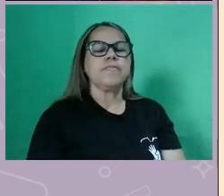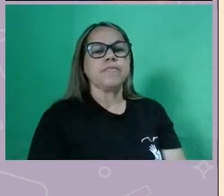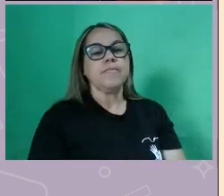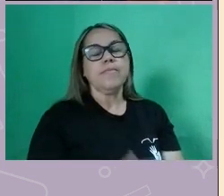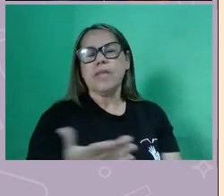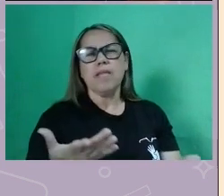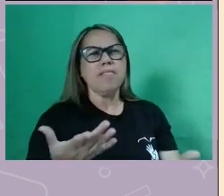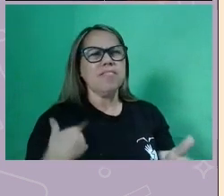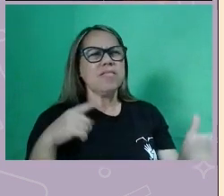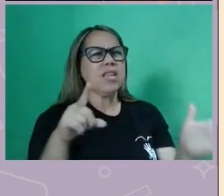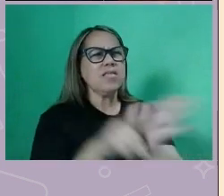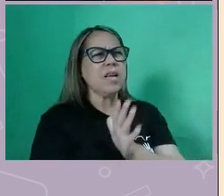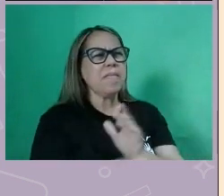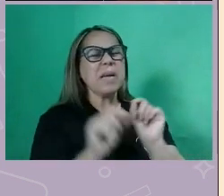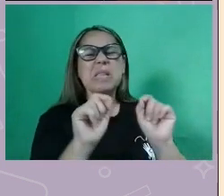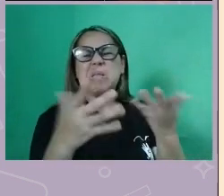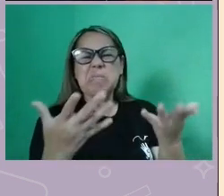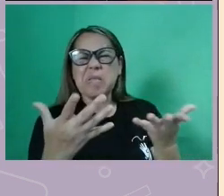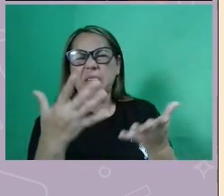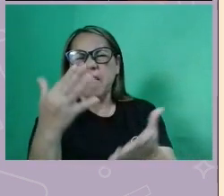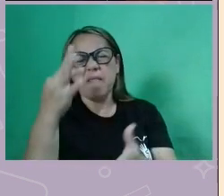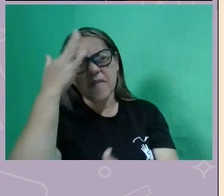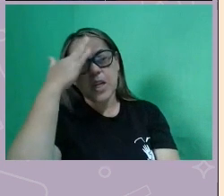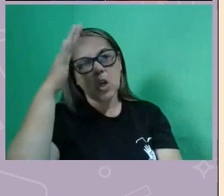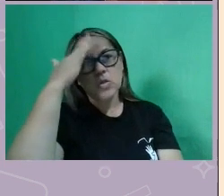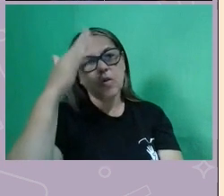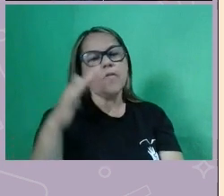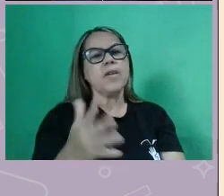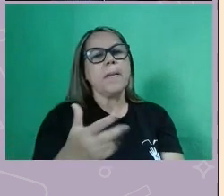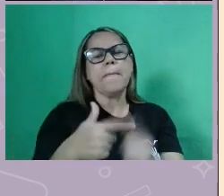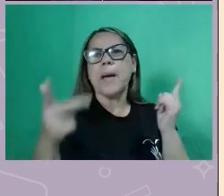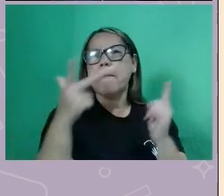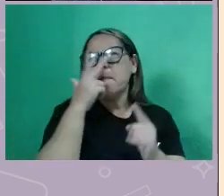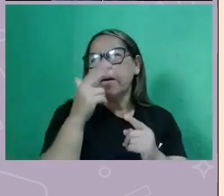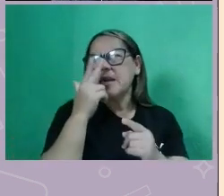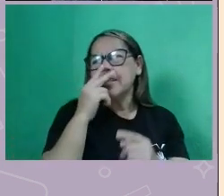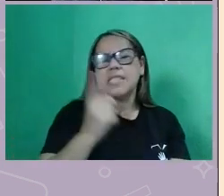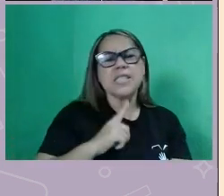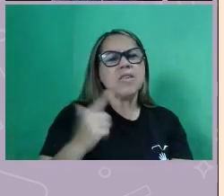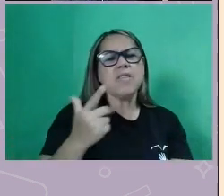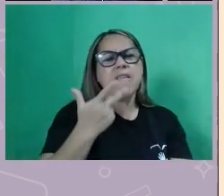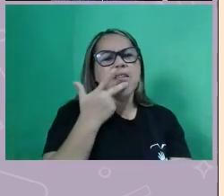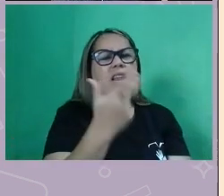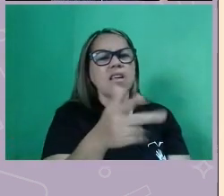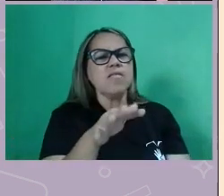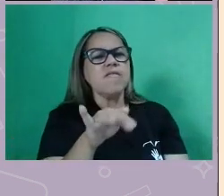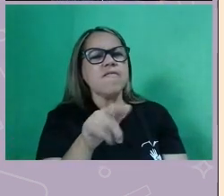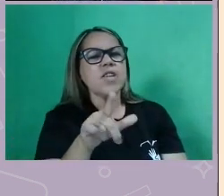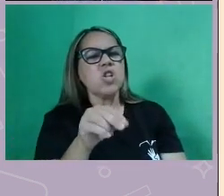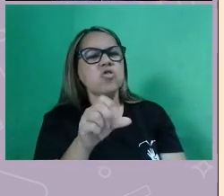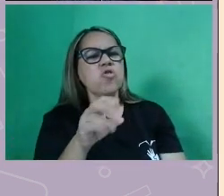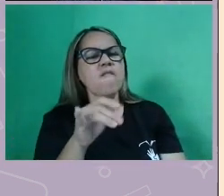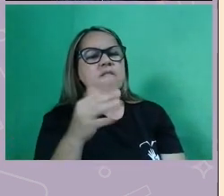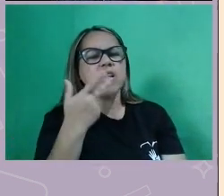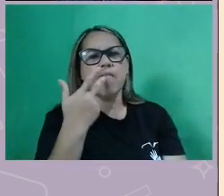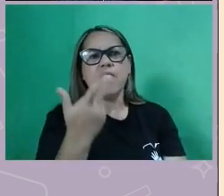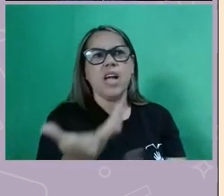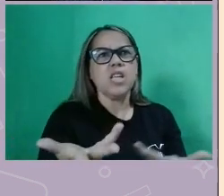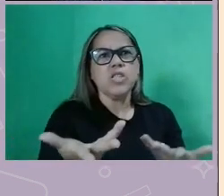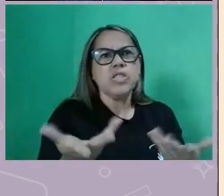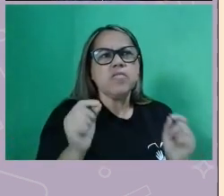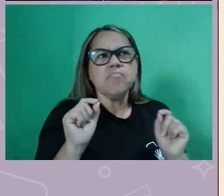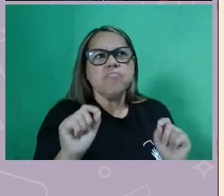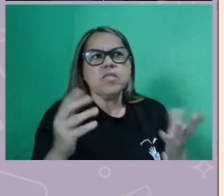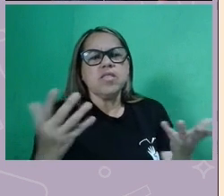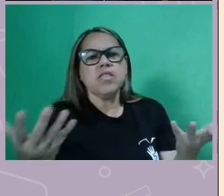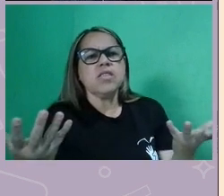sobre o que é uma questão sobre filosofia mas ela parece que não está falando de filosofia não é ela está falando de uma coisa que